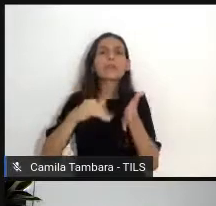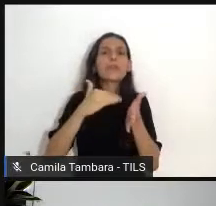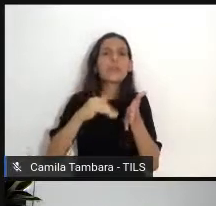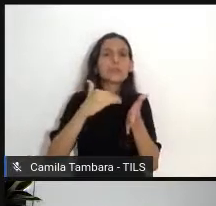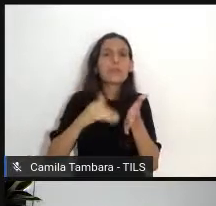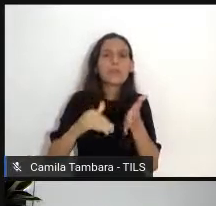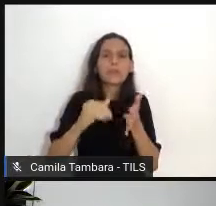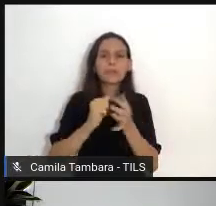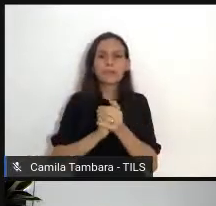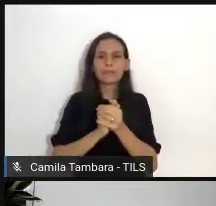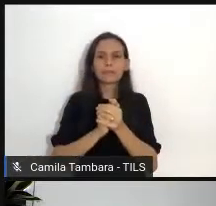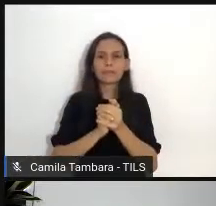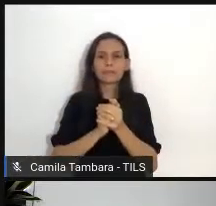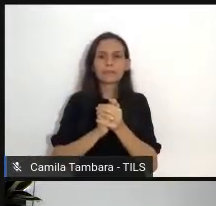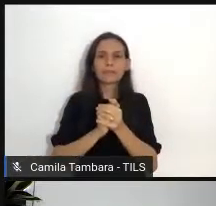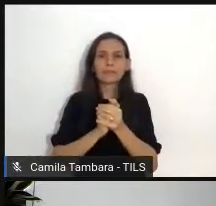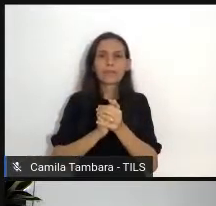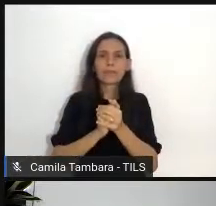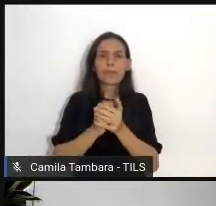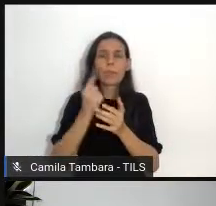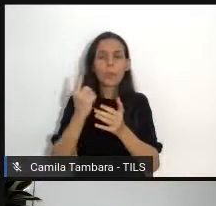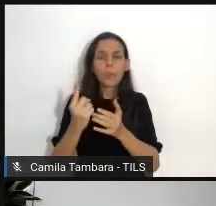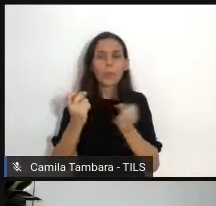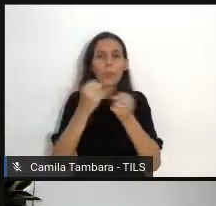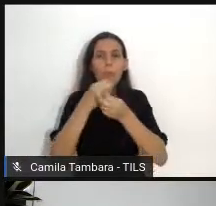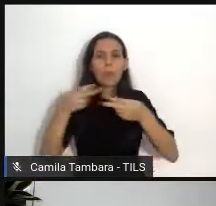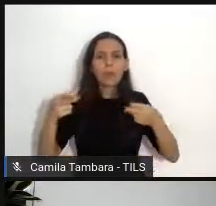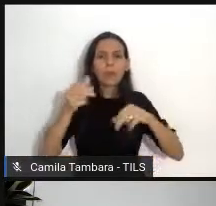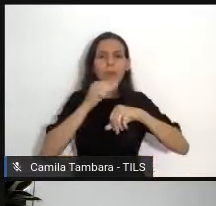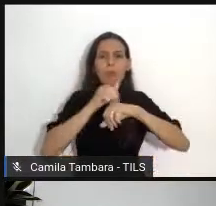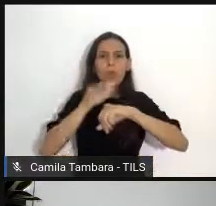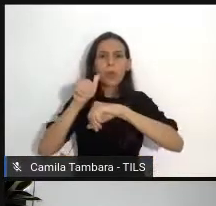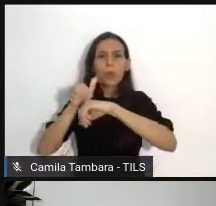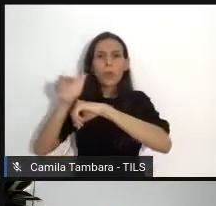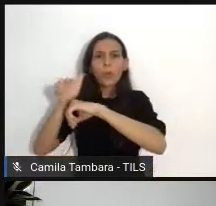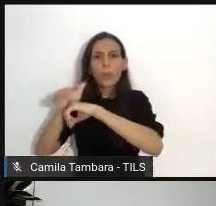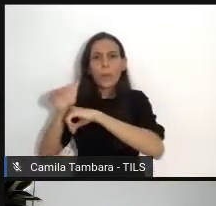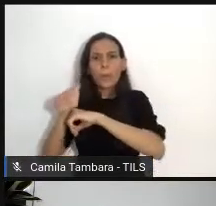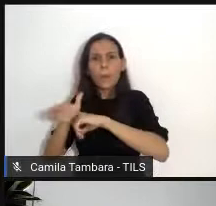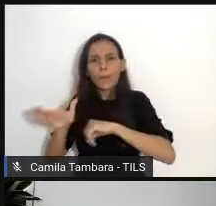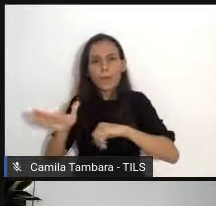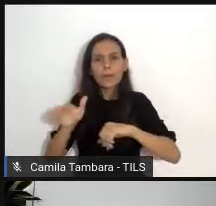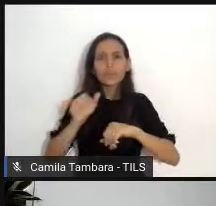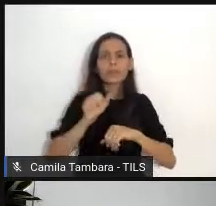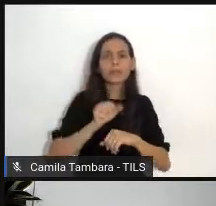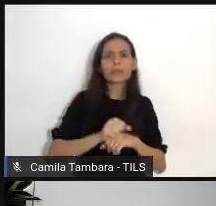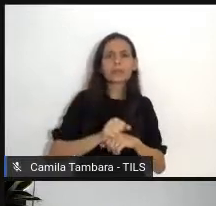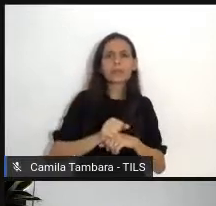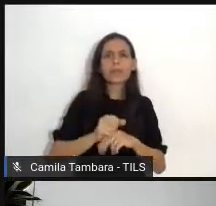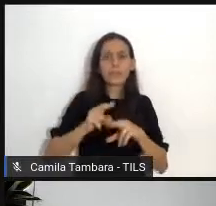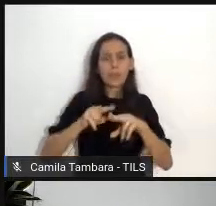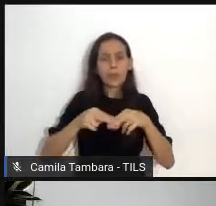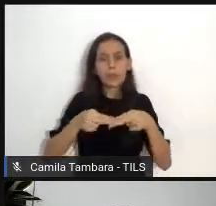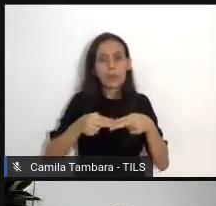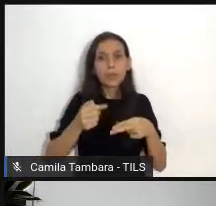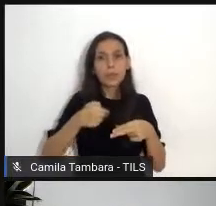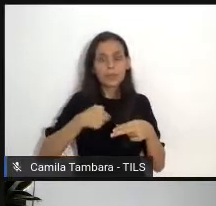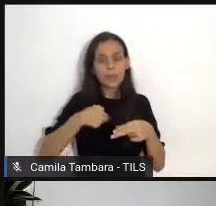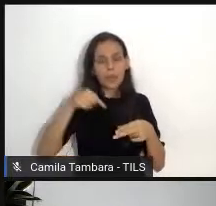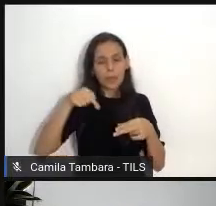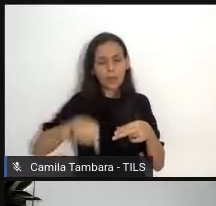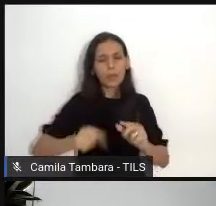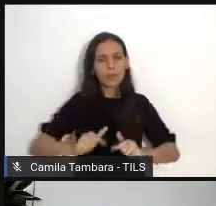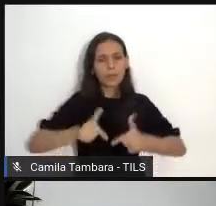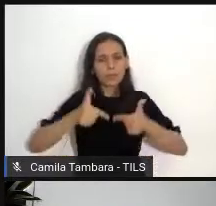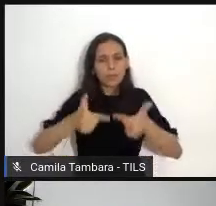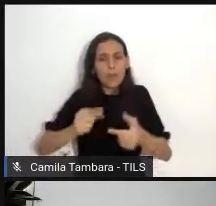estão nos ouvindo. Uma coisa, compartilhar boas práticas, por isso que eu estou aqui, né, aceitei o desafio com frio na